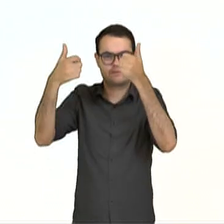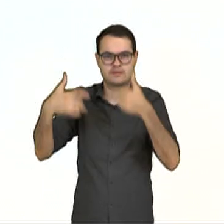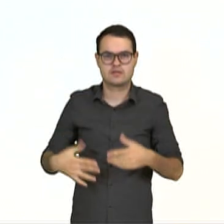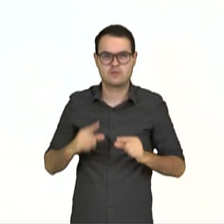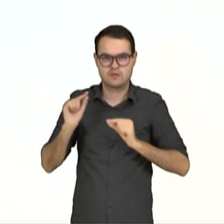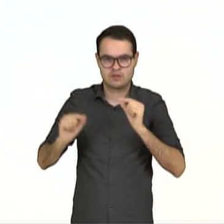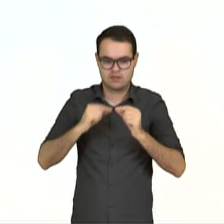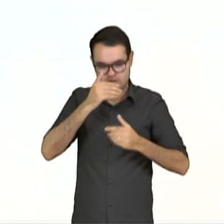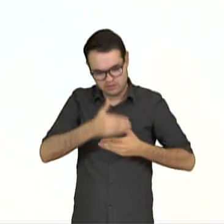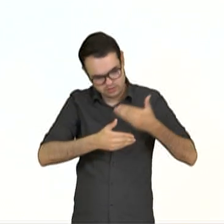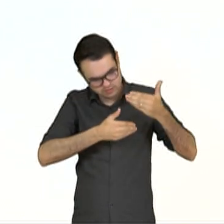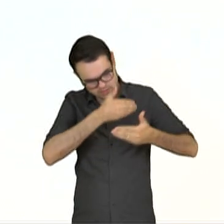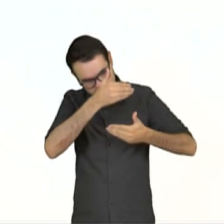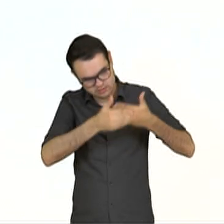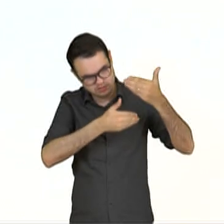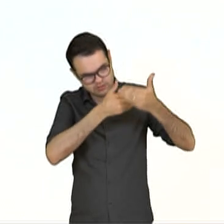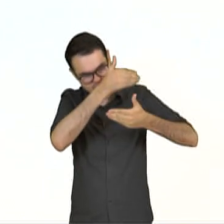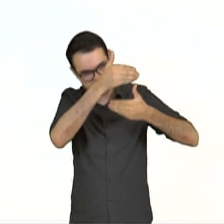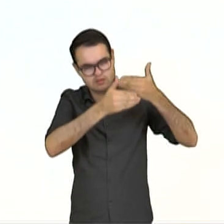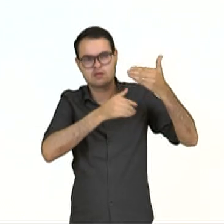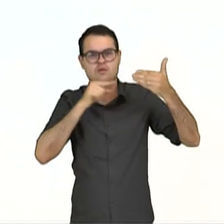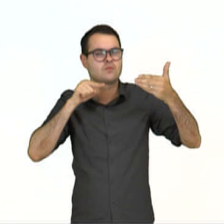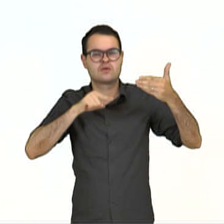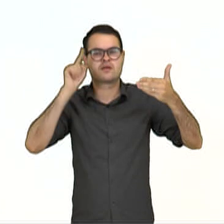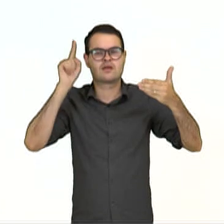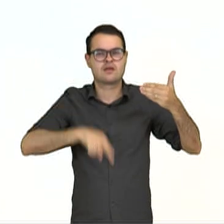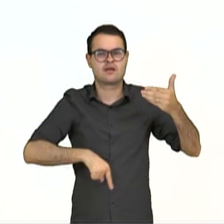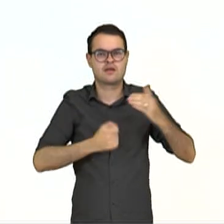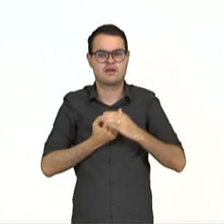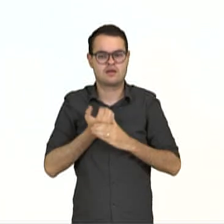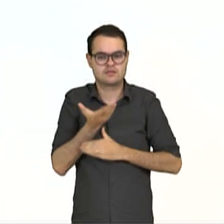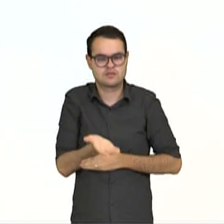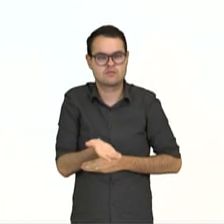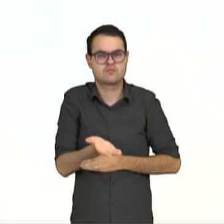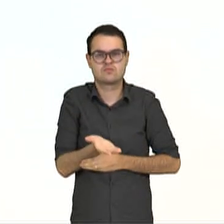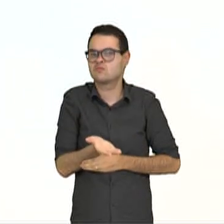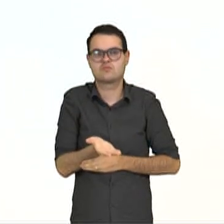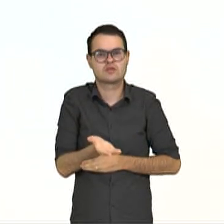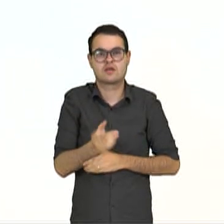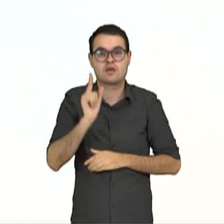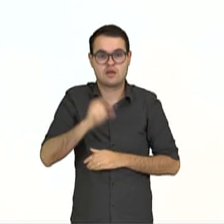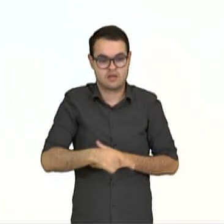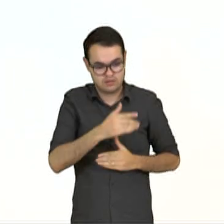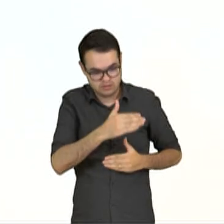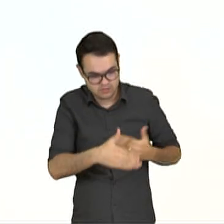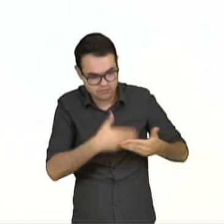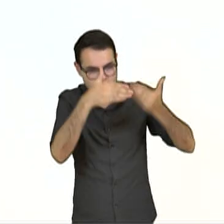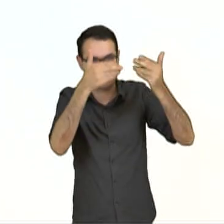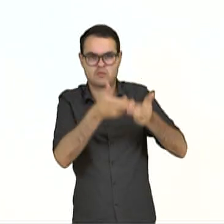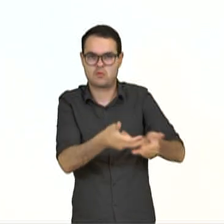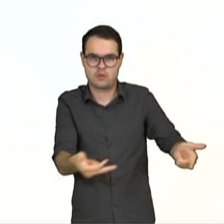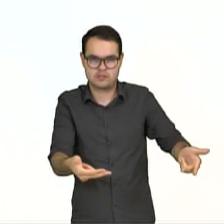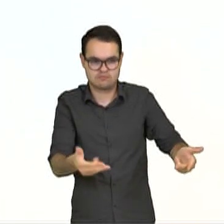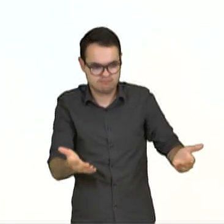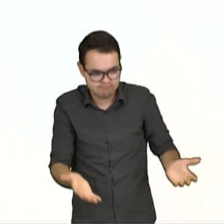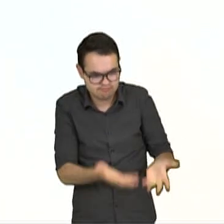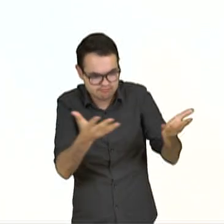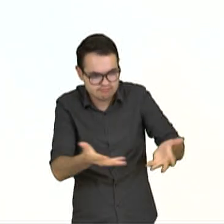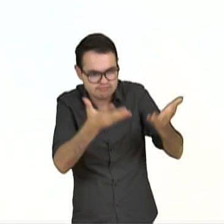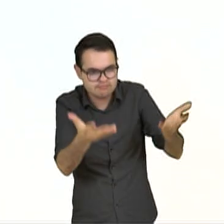o desenvolvimento como sendo a ação ou o efeito de desenvolver algo ou